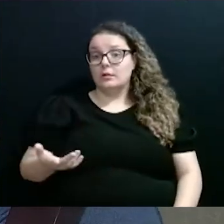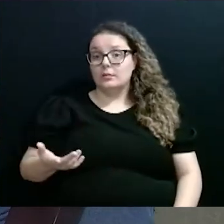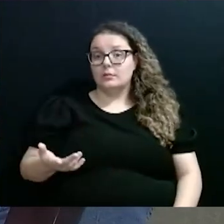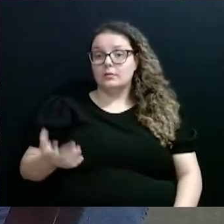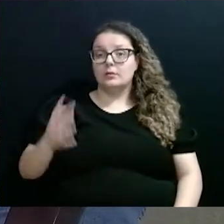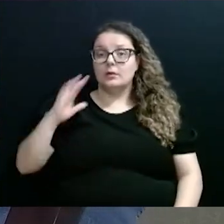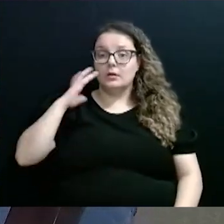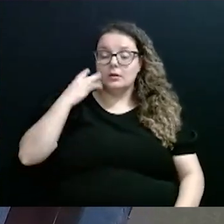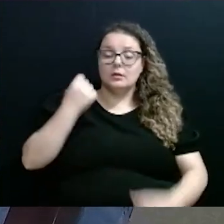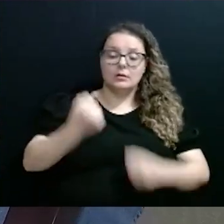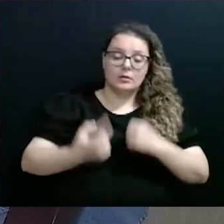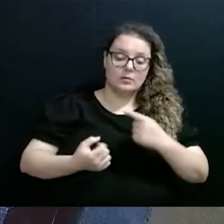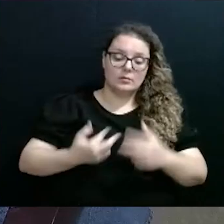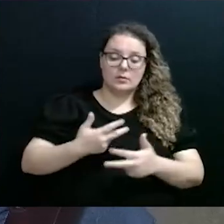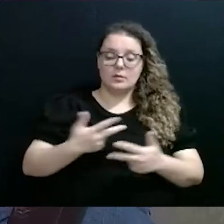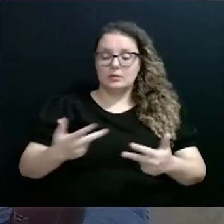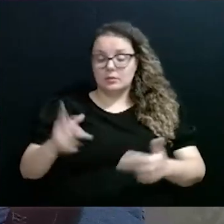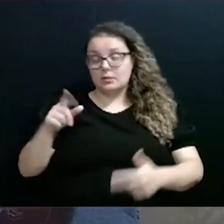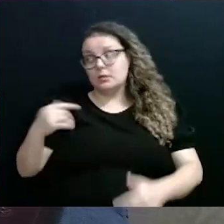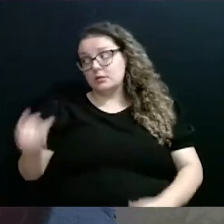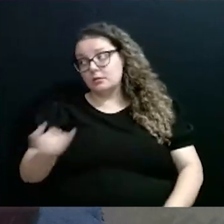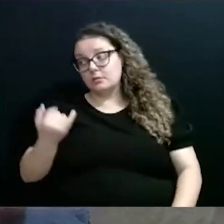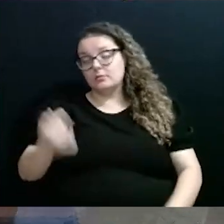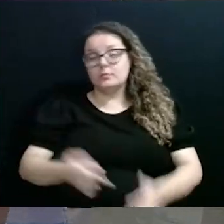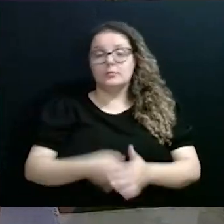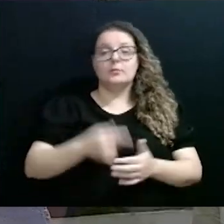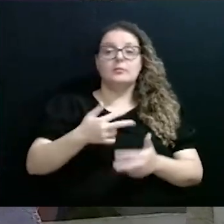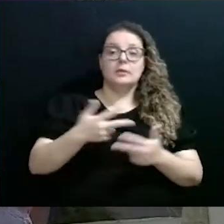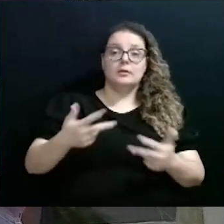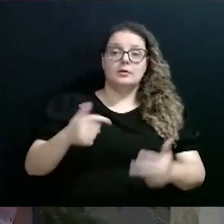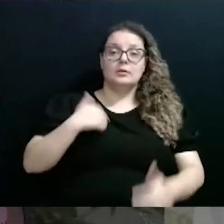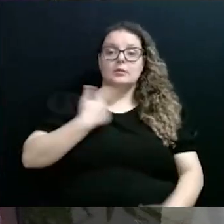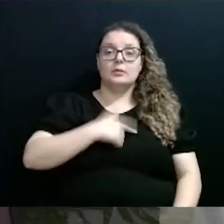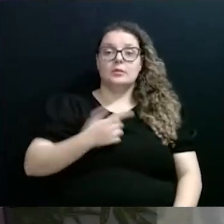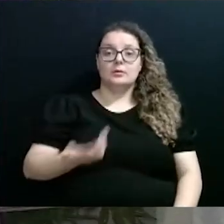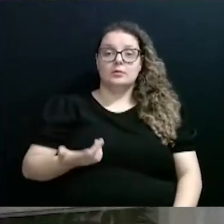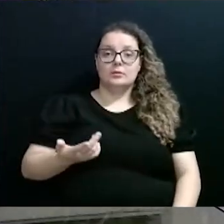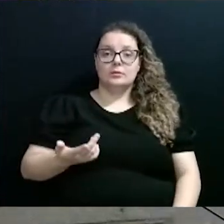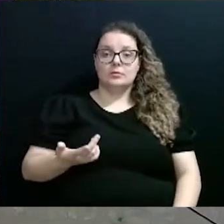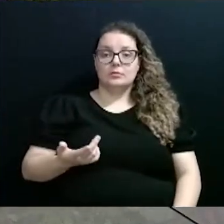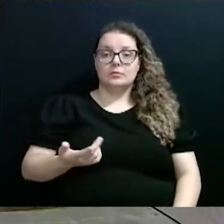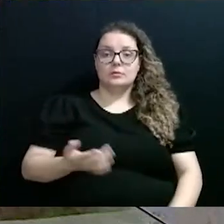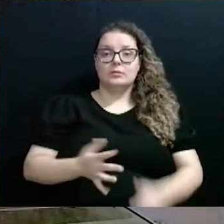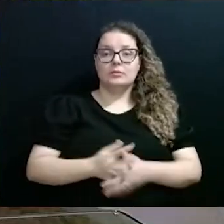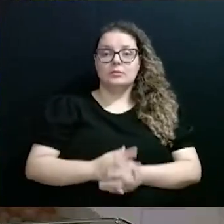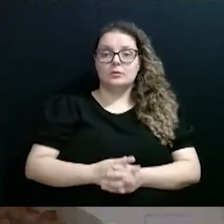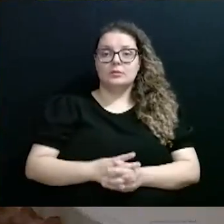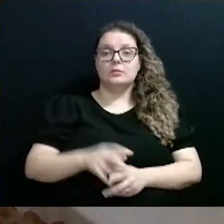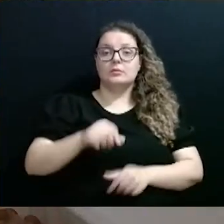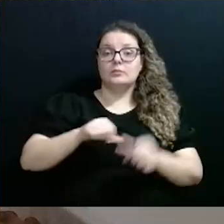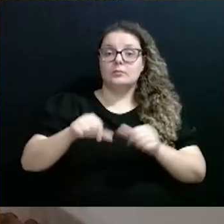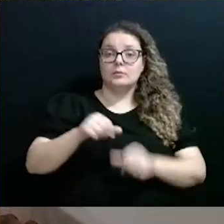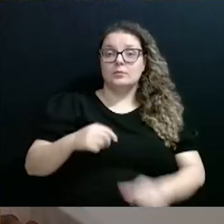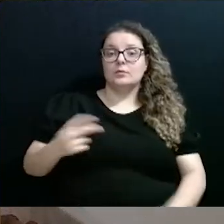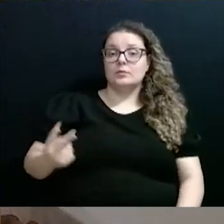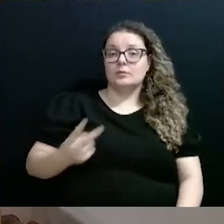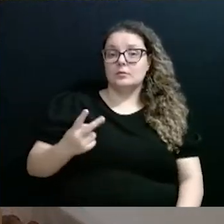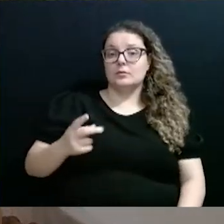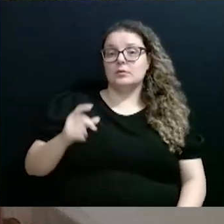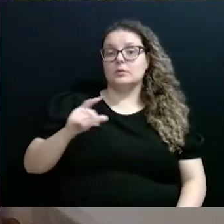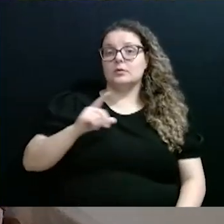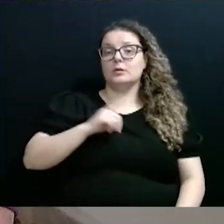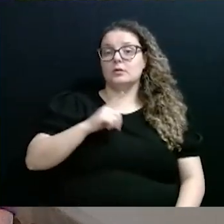tem algumas coisas que são importantes, tá? Primeira coisa é que a gente está mudando o valor de que tem